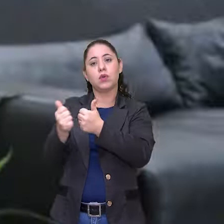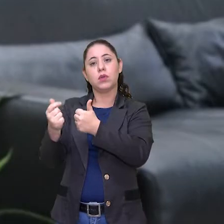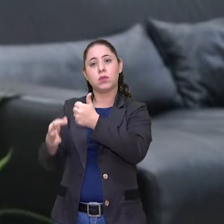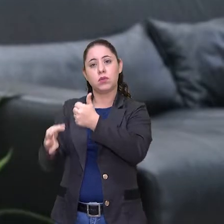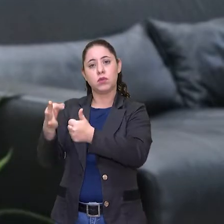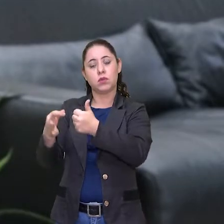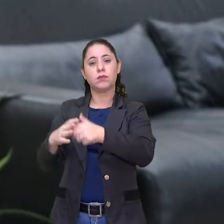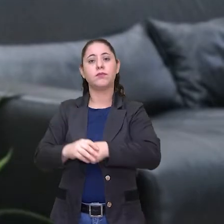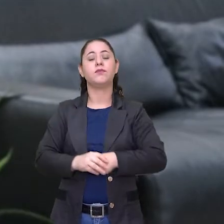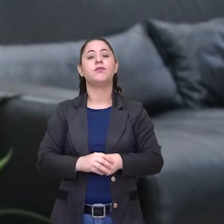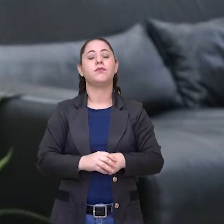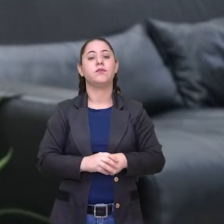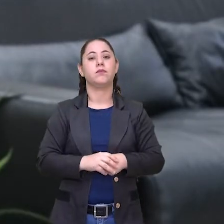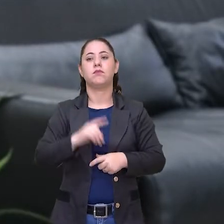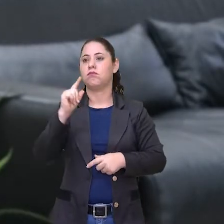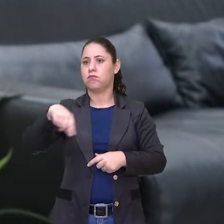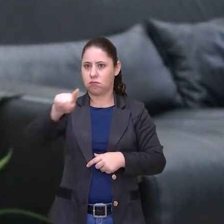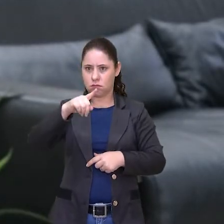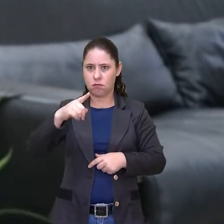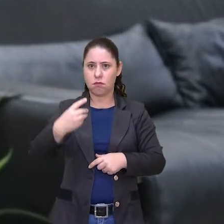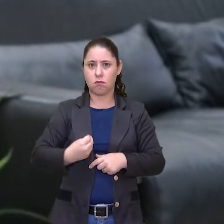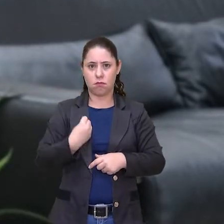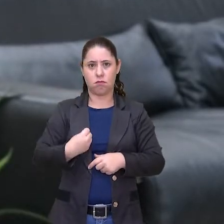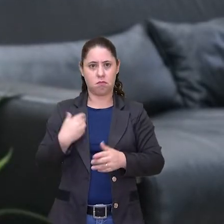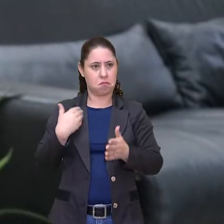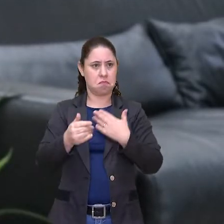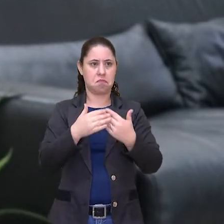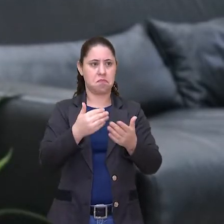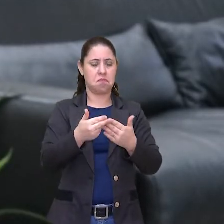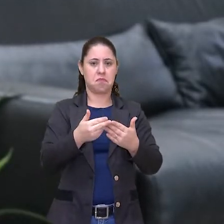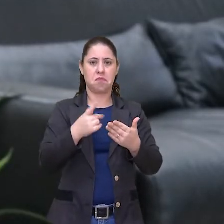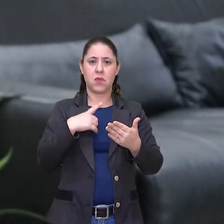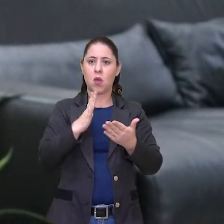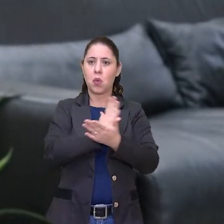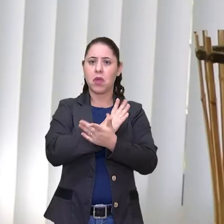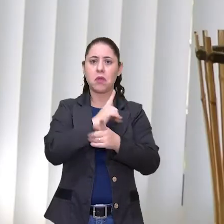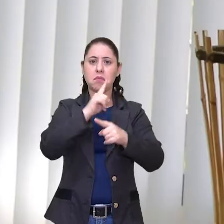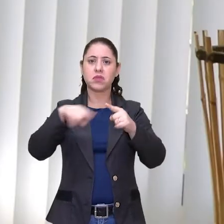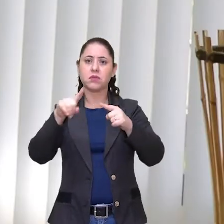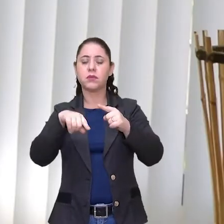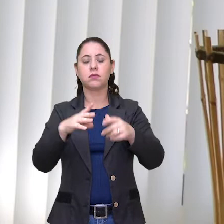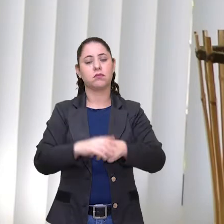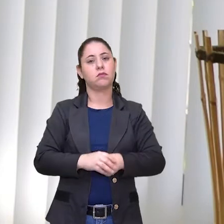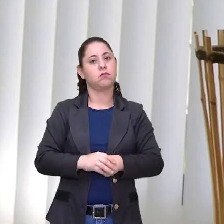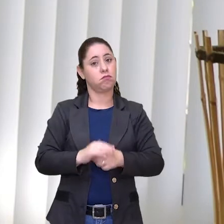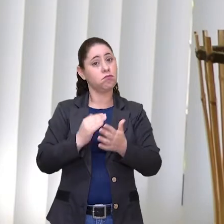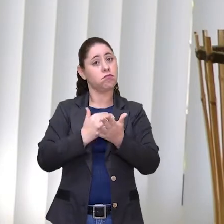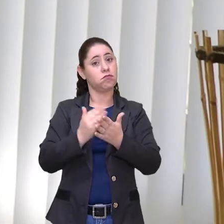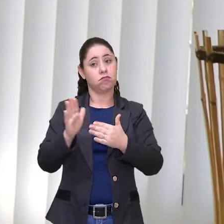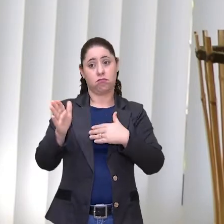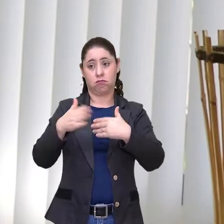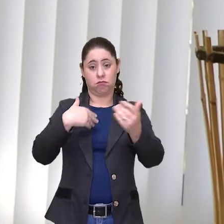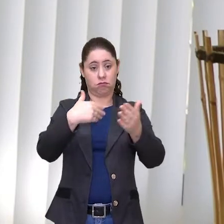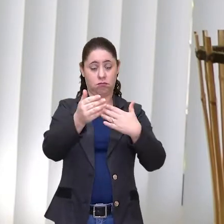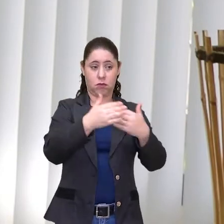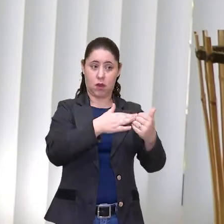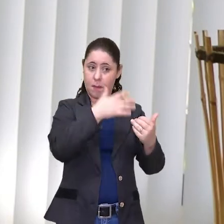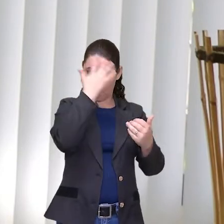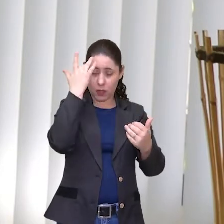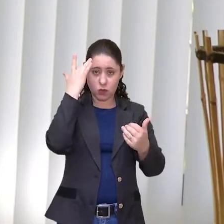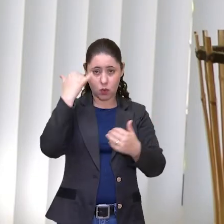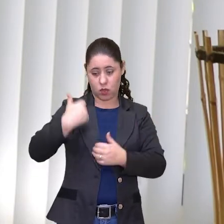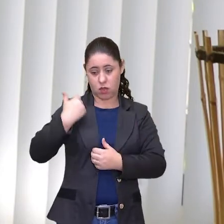tribunais. E quem pode participar? Todo mundo pode participar? Tem alguma exceção? Em princípio, qualquer